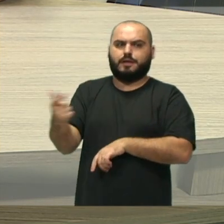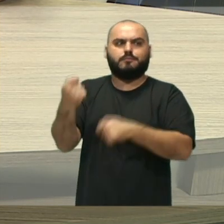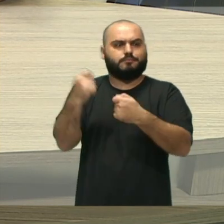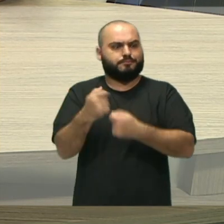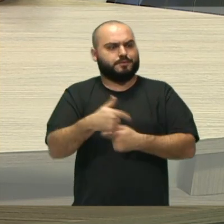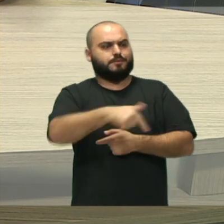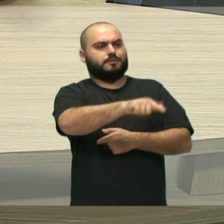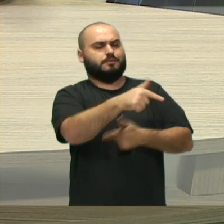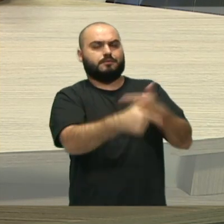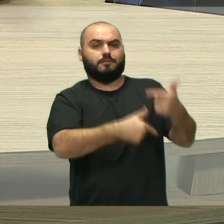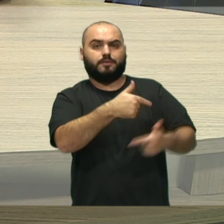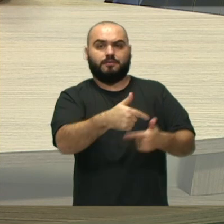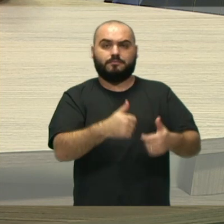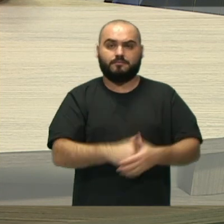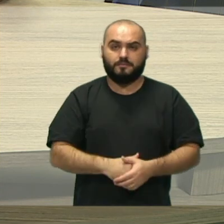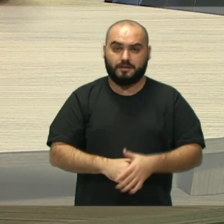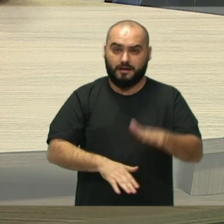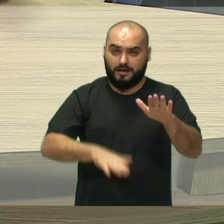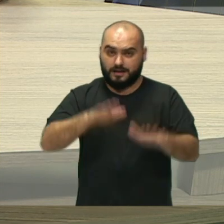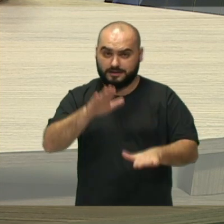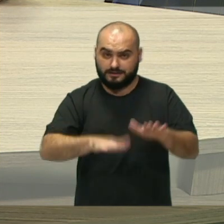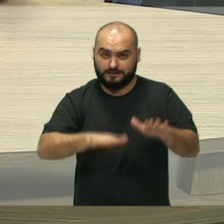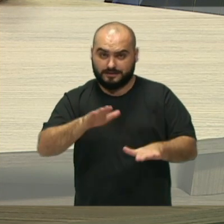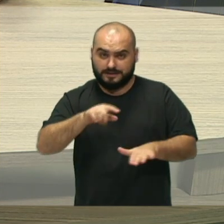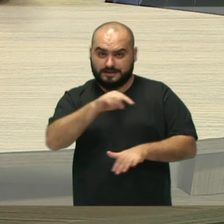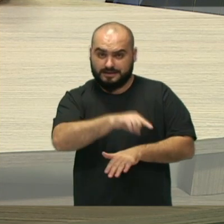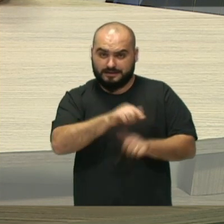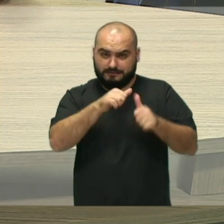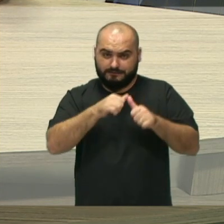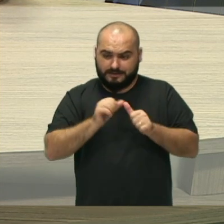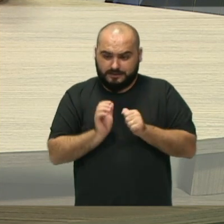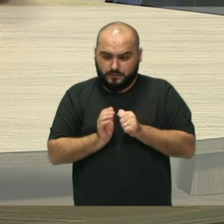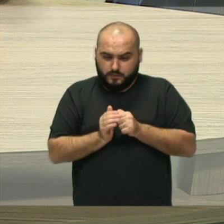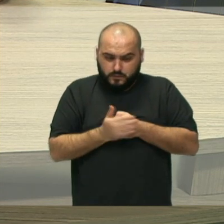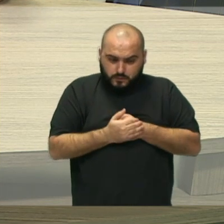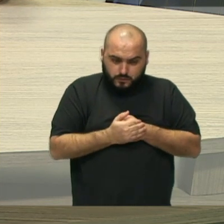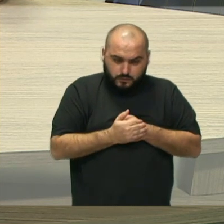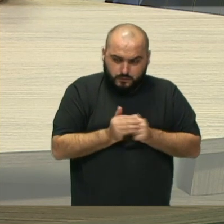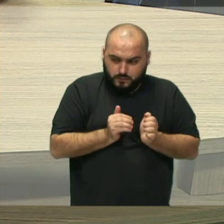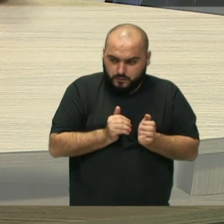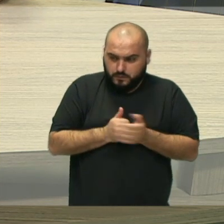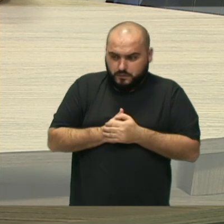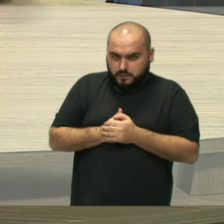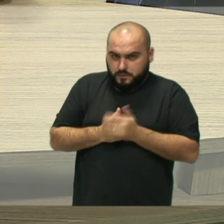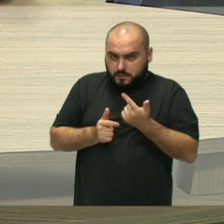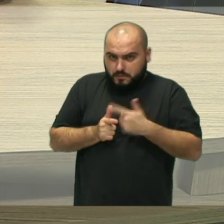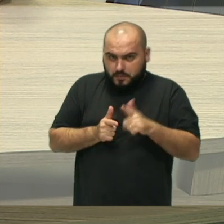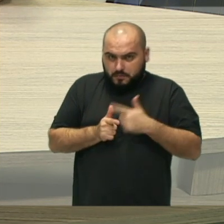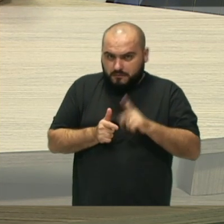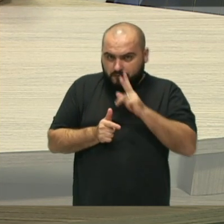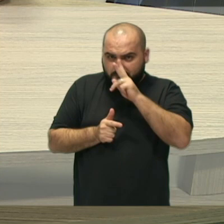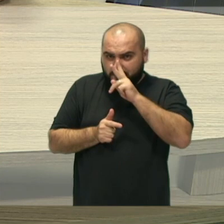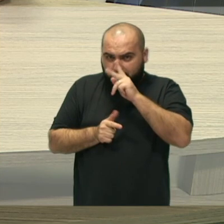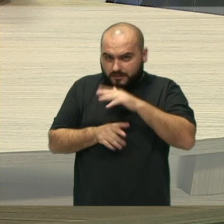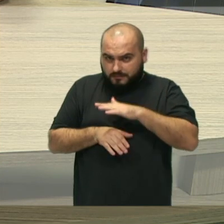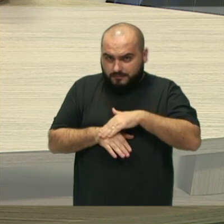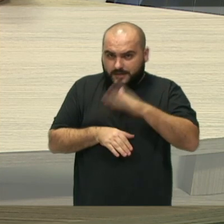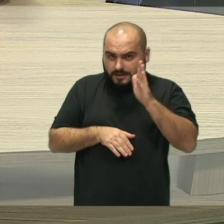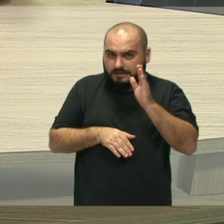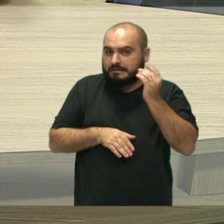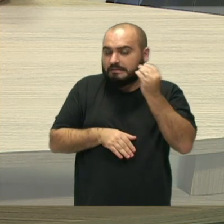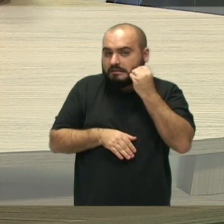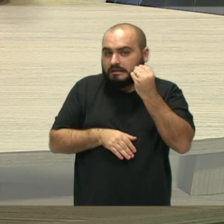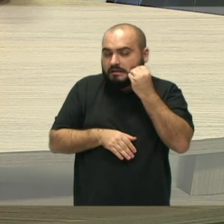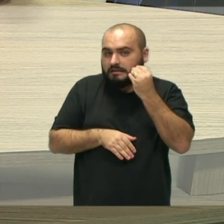que na Exato. verdade muitas vezes isso acaba camuflando ainda mais os problemas e tentando